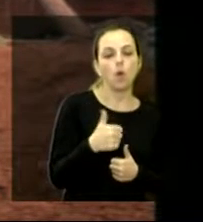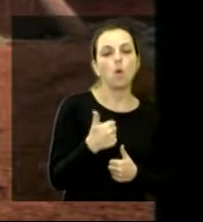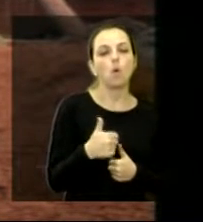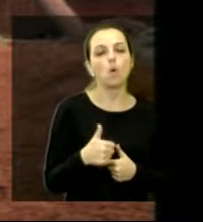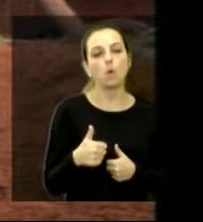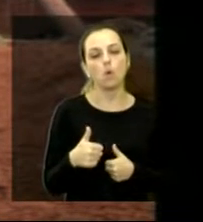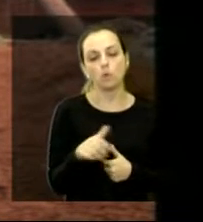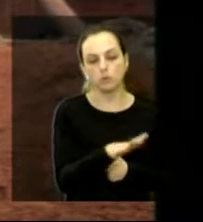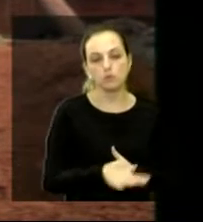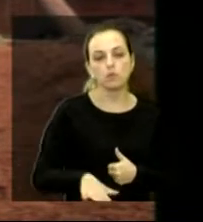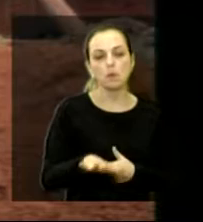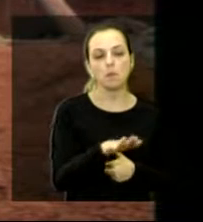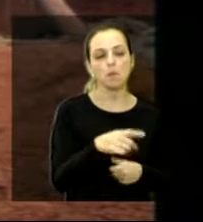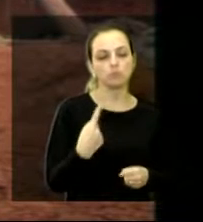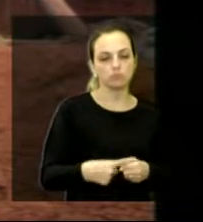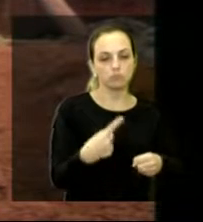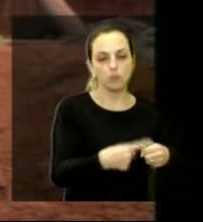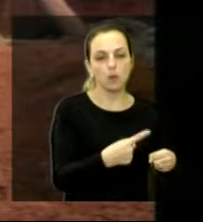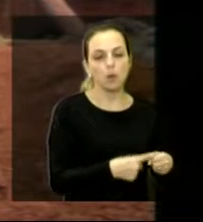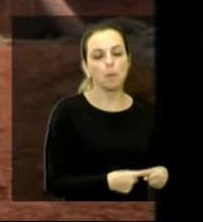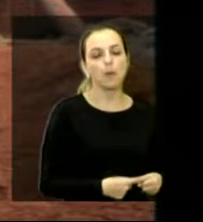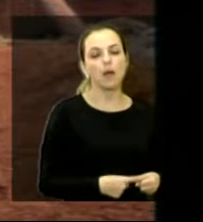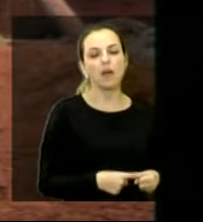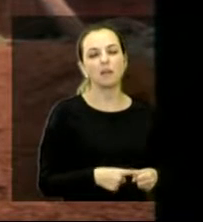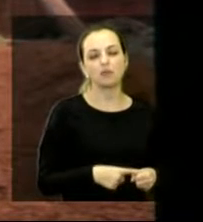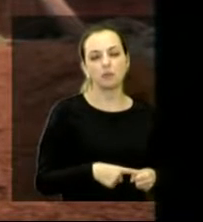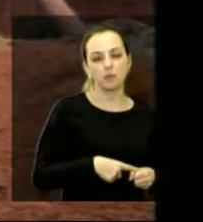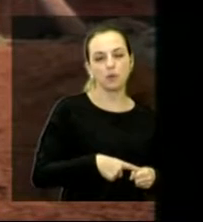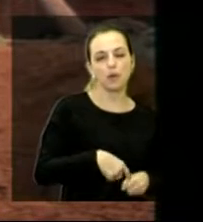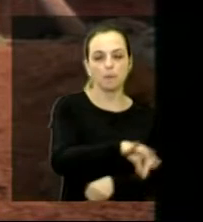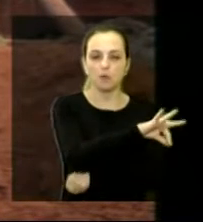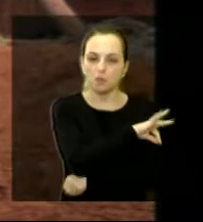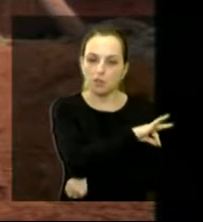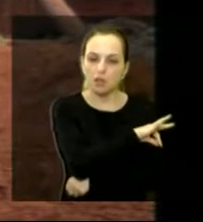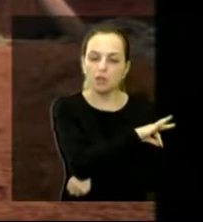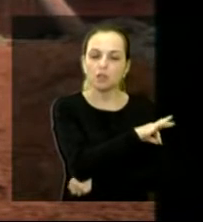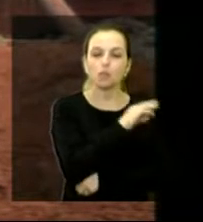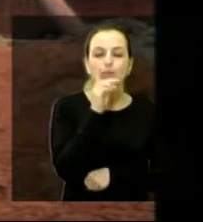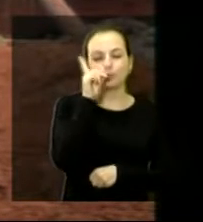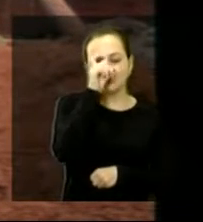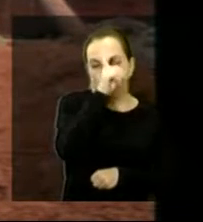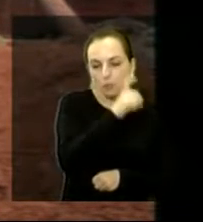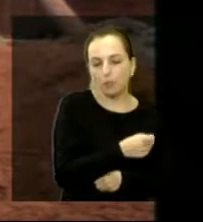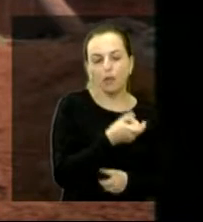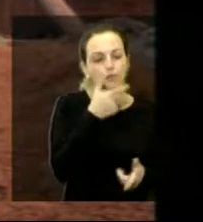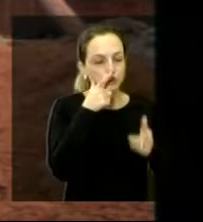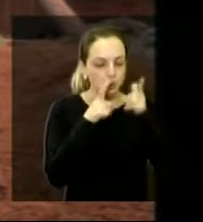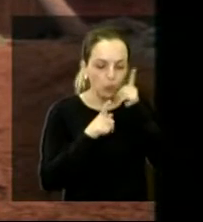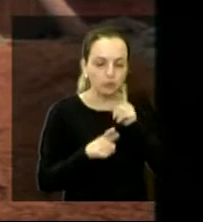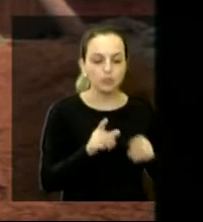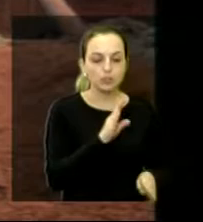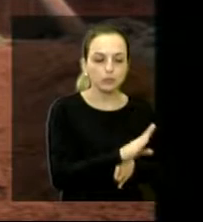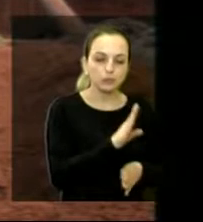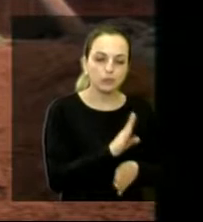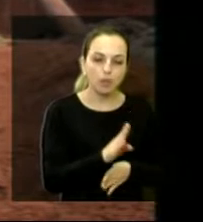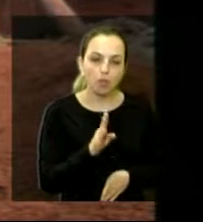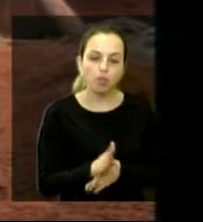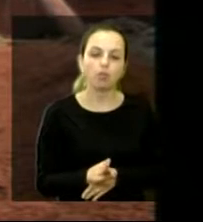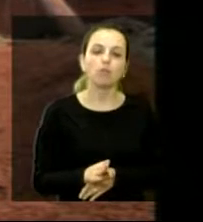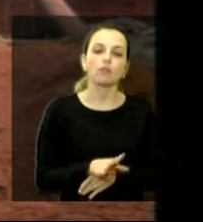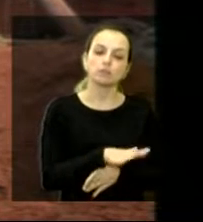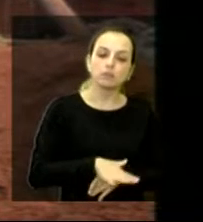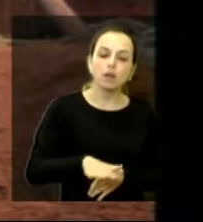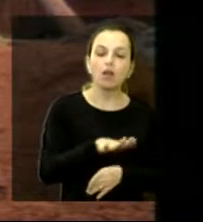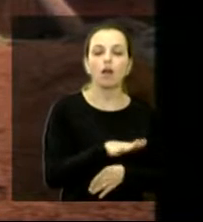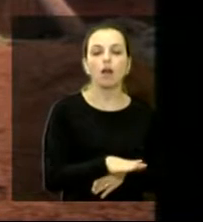recreio. A prefeitura, com todas as dificuldades que tem, não consegue dar conta da demanda e,